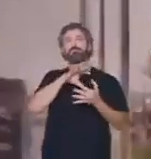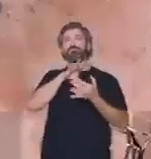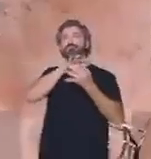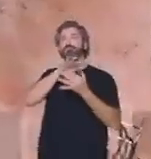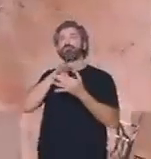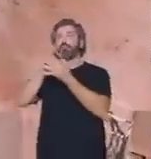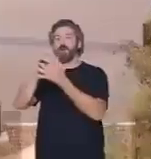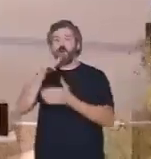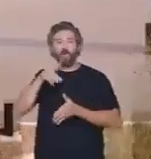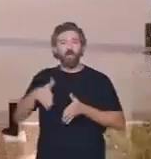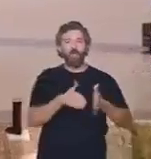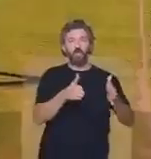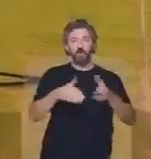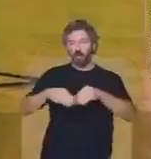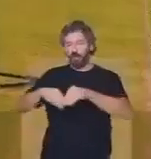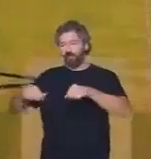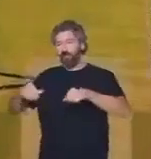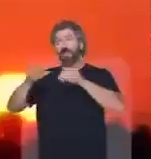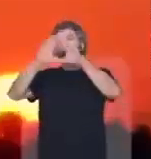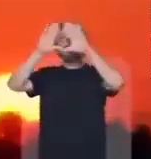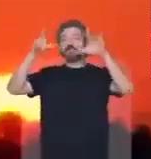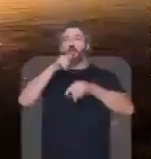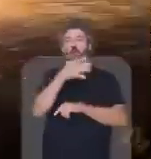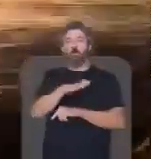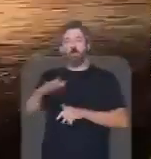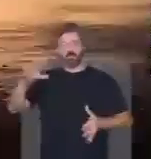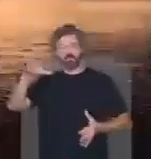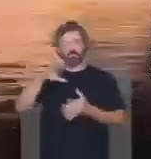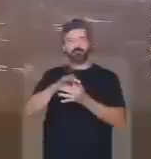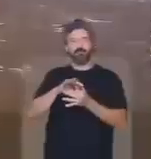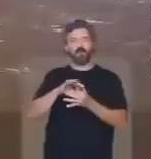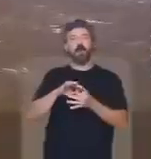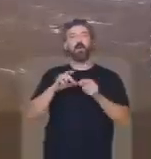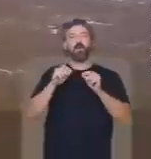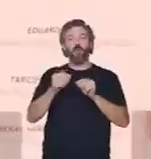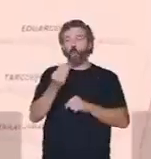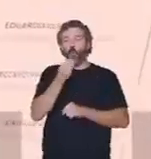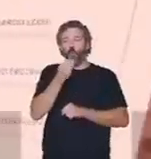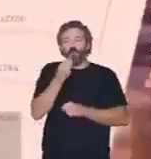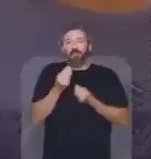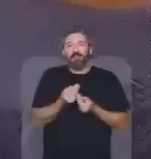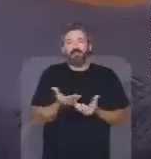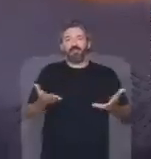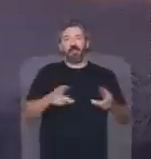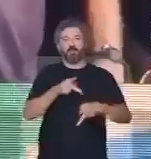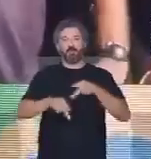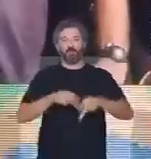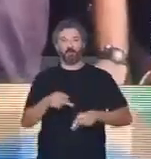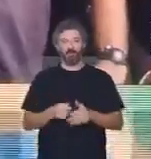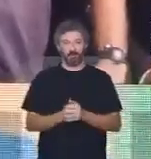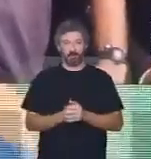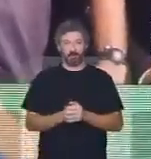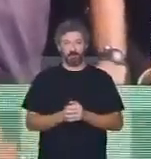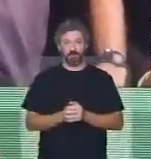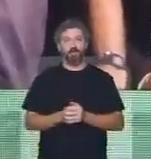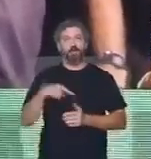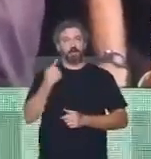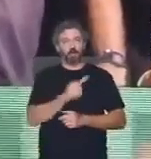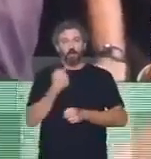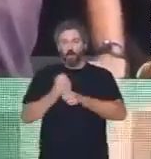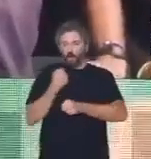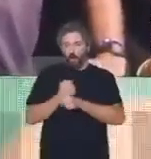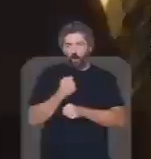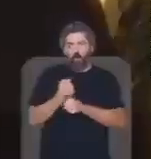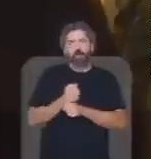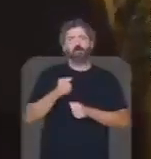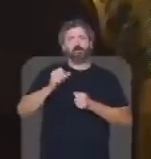conectar o Brasil inteiro por rios, terra, céu e mar, gerando oportunidades para os brasileiros. Cada vez mais temos